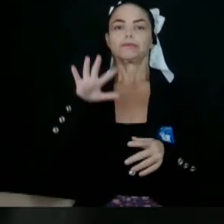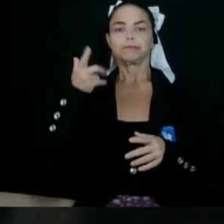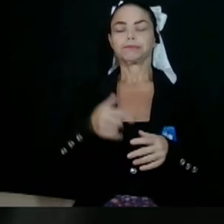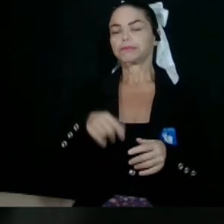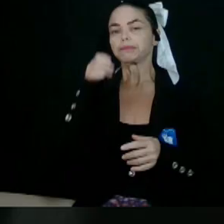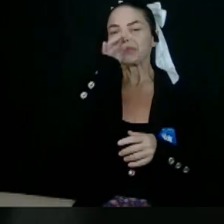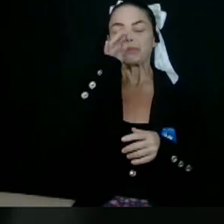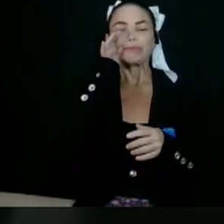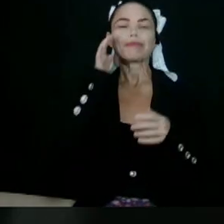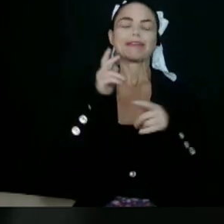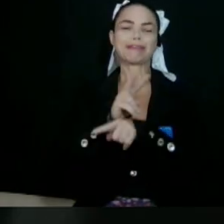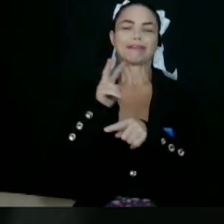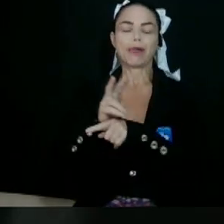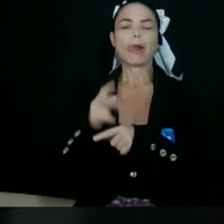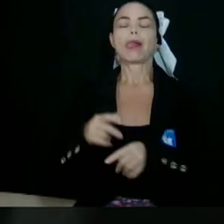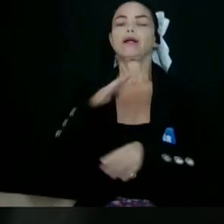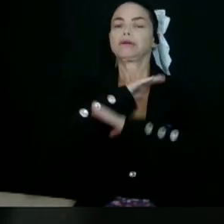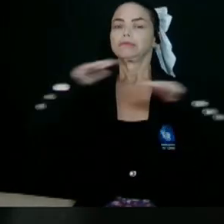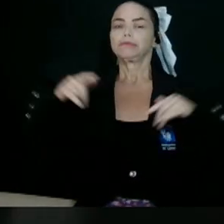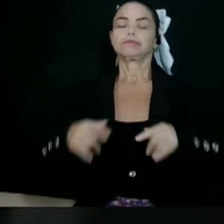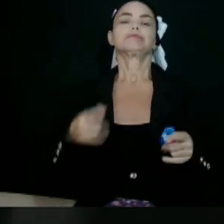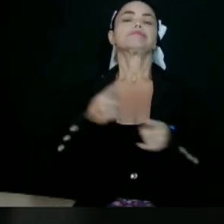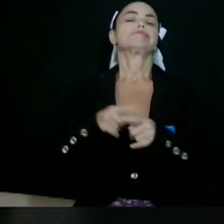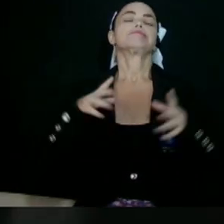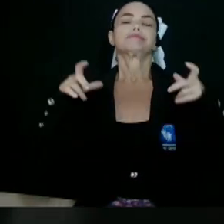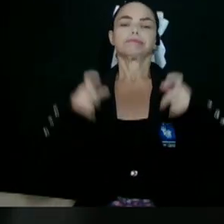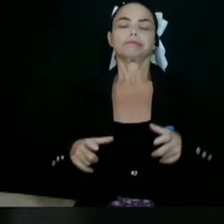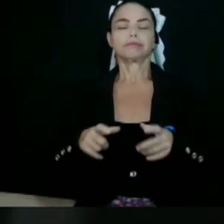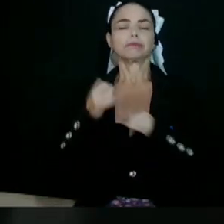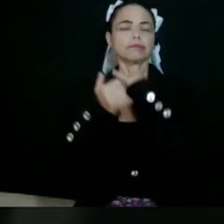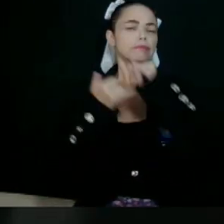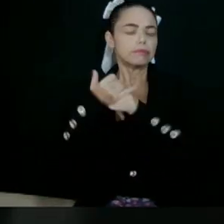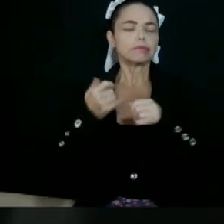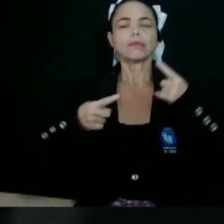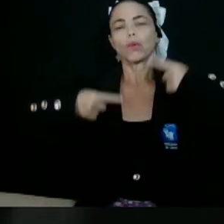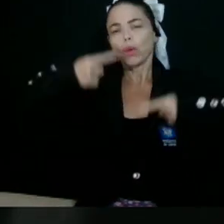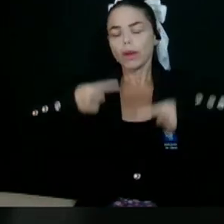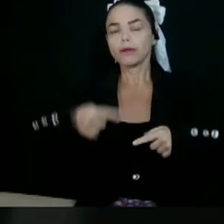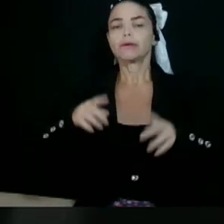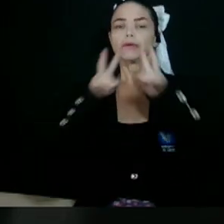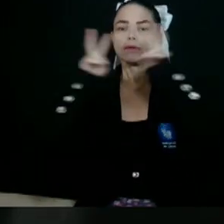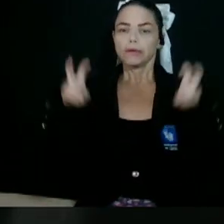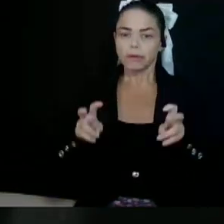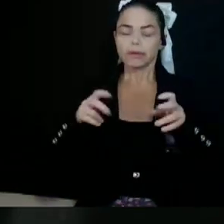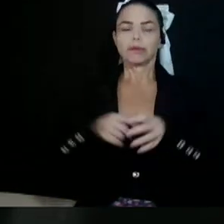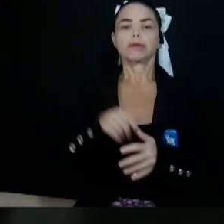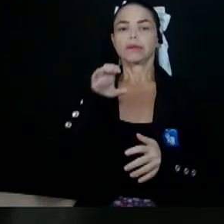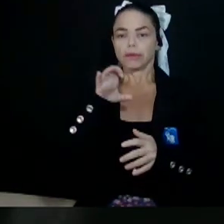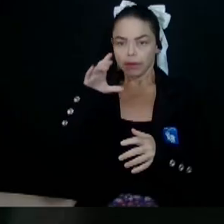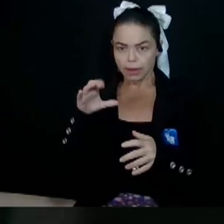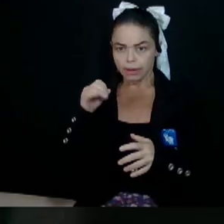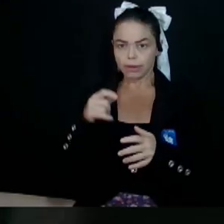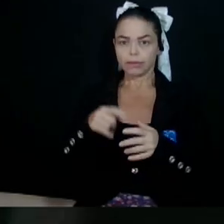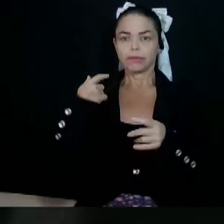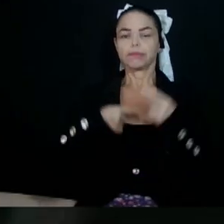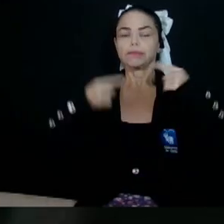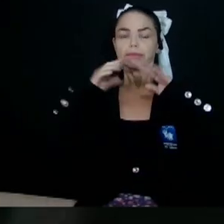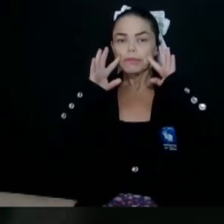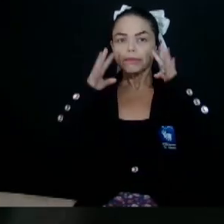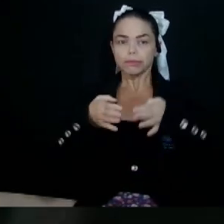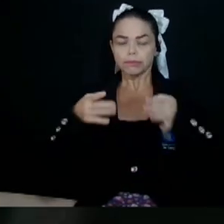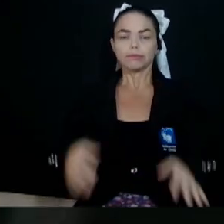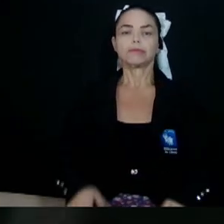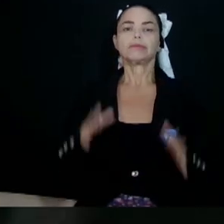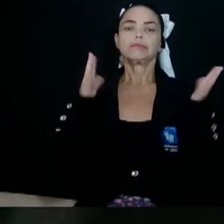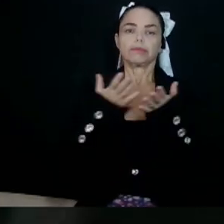discutir a proteção de crianças e adolescentes no ambiente digital. O debate vai abordar o ECA Digital com um foco na